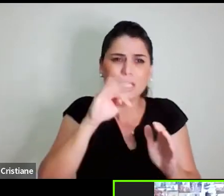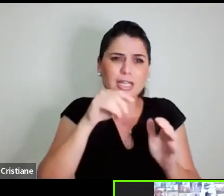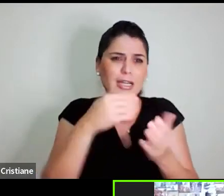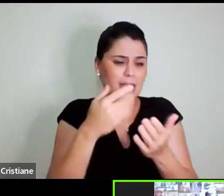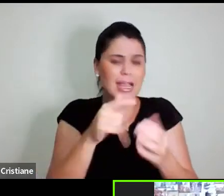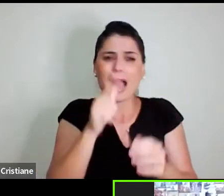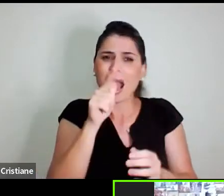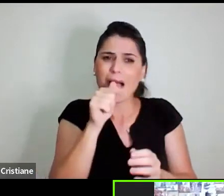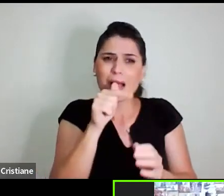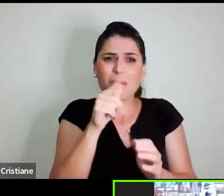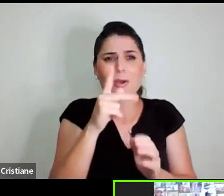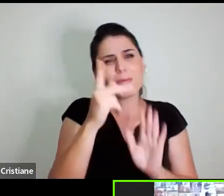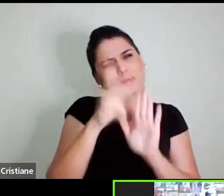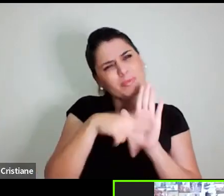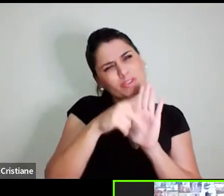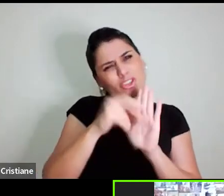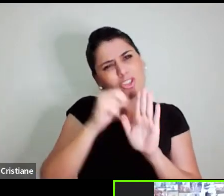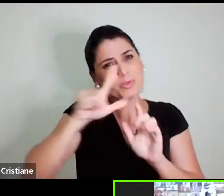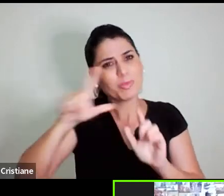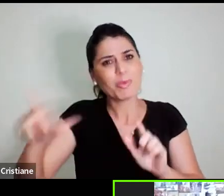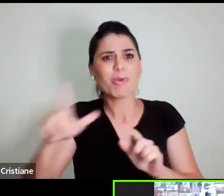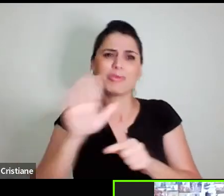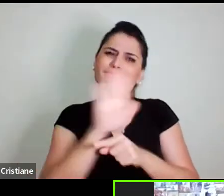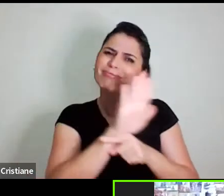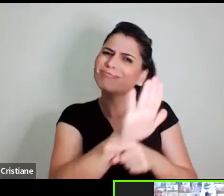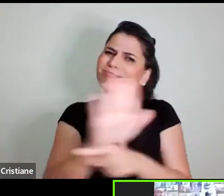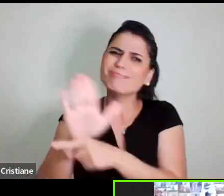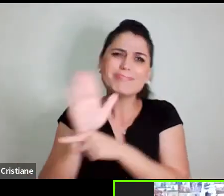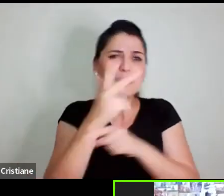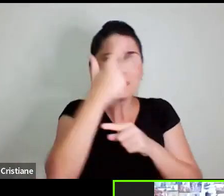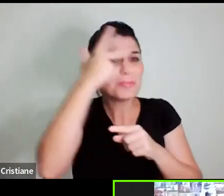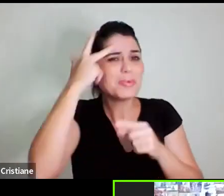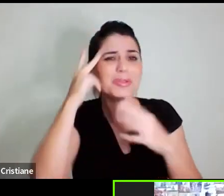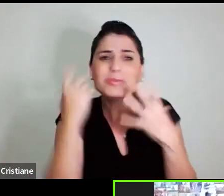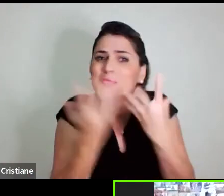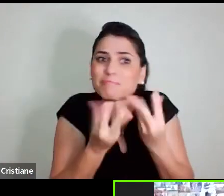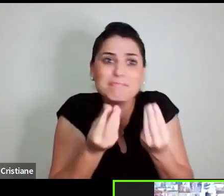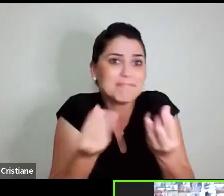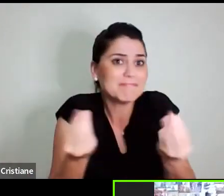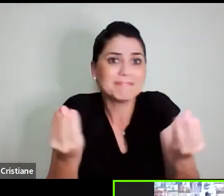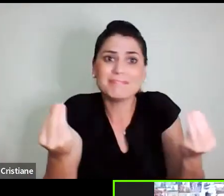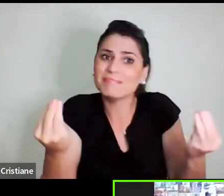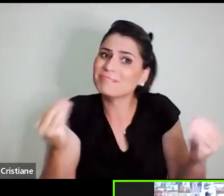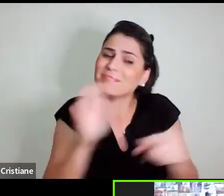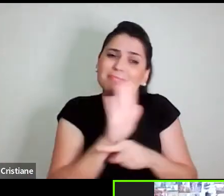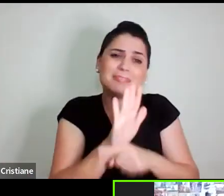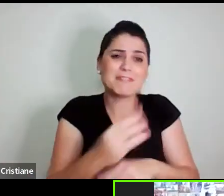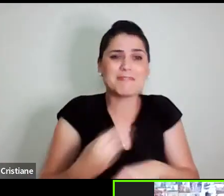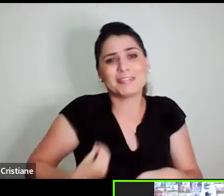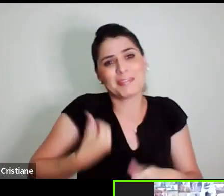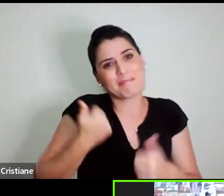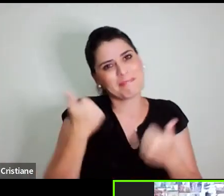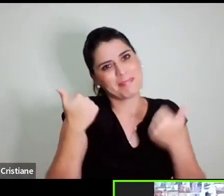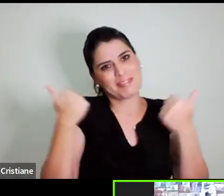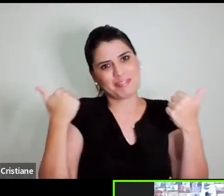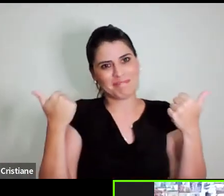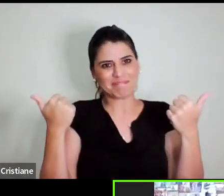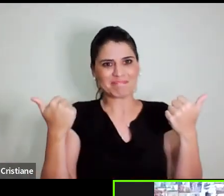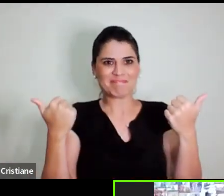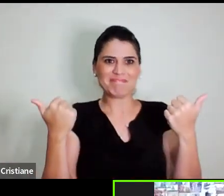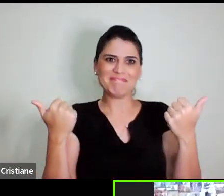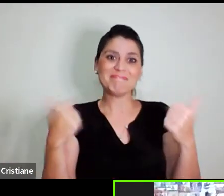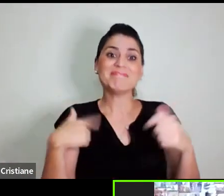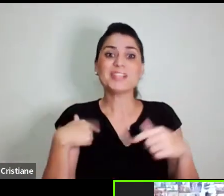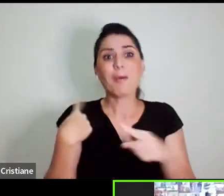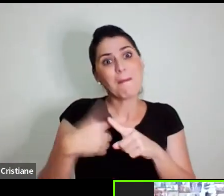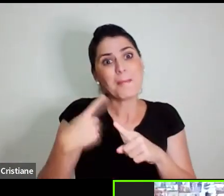se sentirem bem, ter qualidade de vida, poder viver, né? Porque uma pessoa que não pode se alimentar, que vai se alimentar e fica